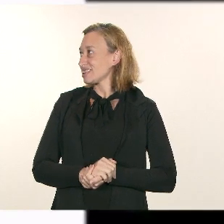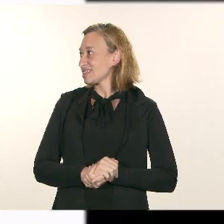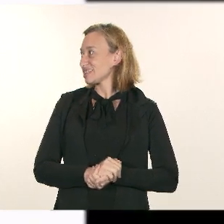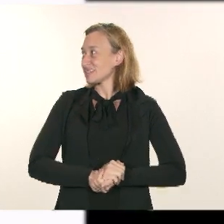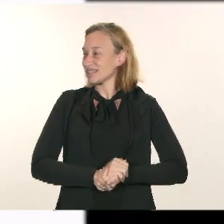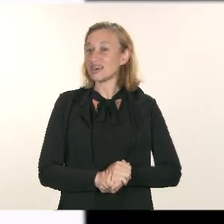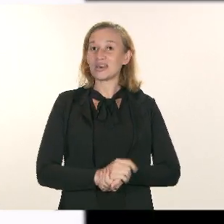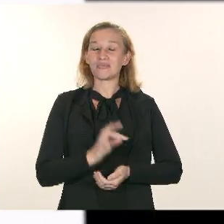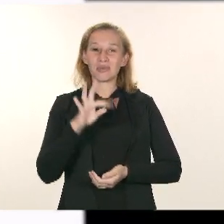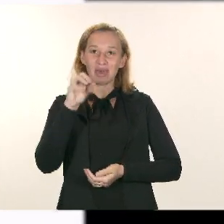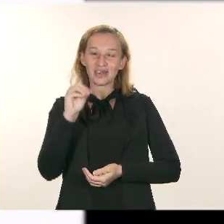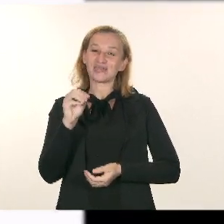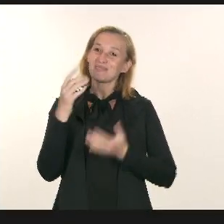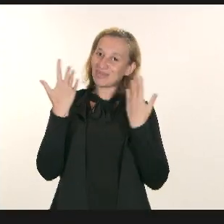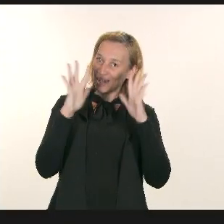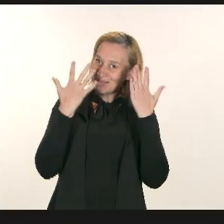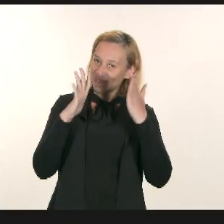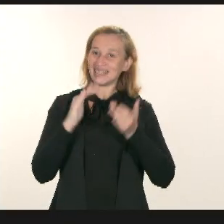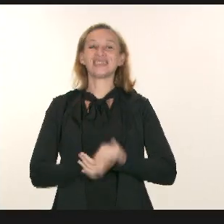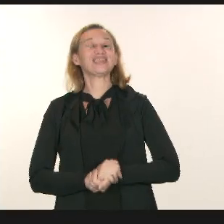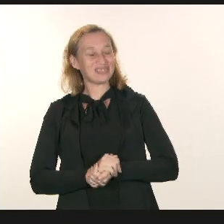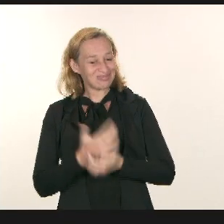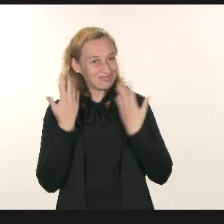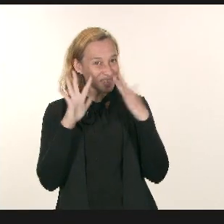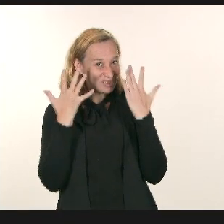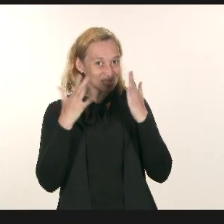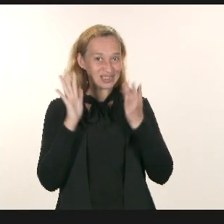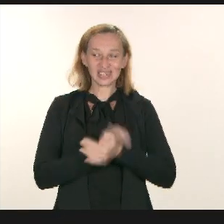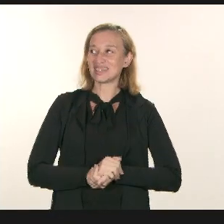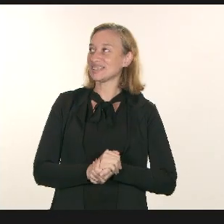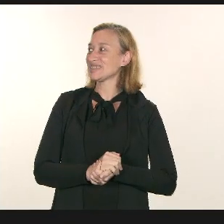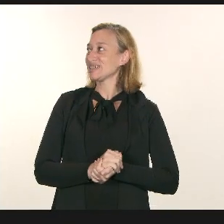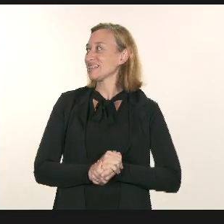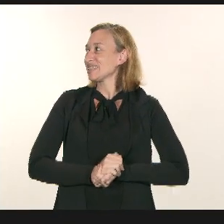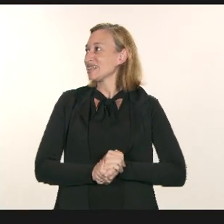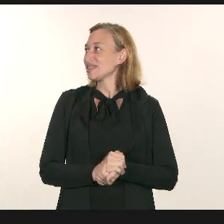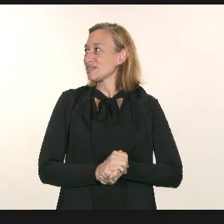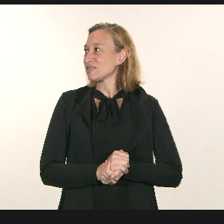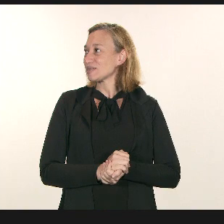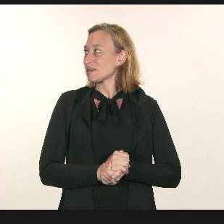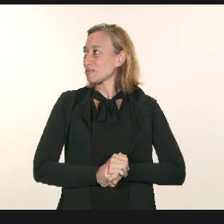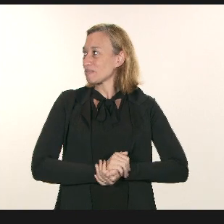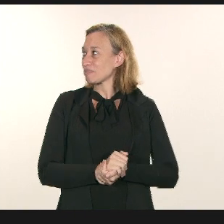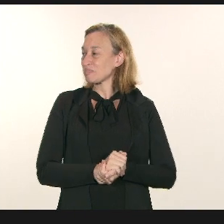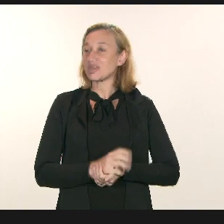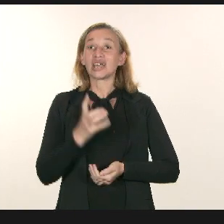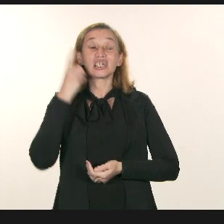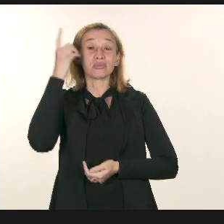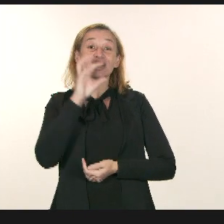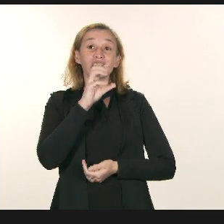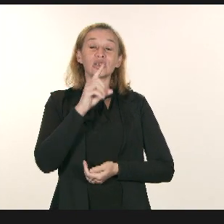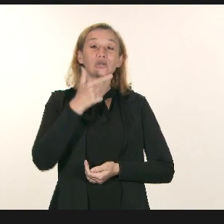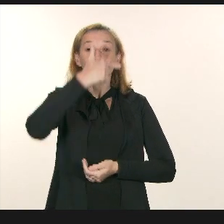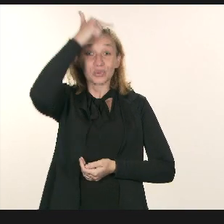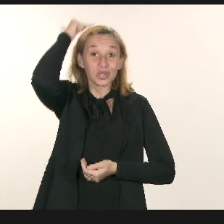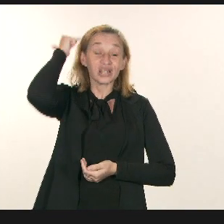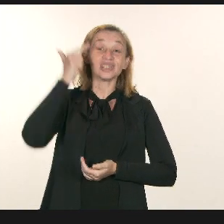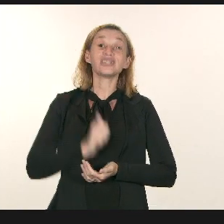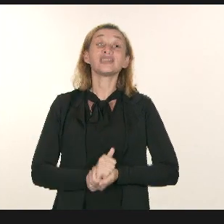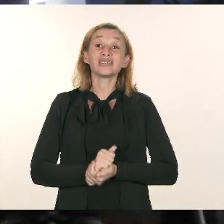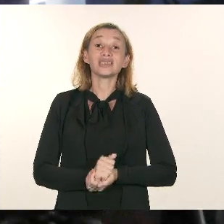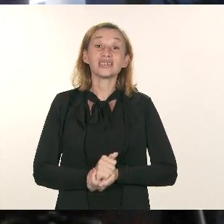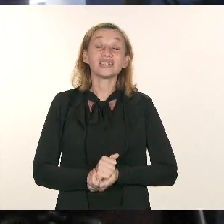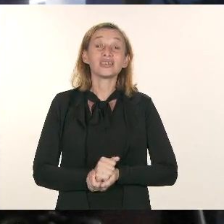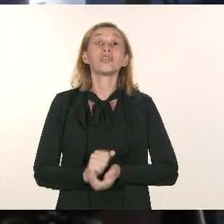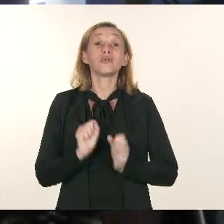Valeu, Bebeto. Parabéns, Bebeto. Ô, Luiz. Deputado Luiz Paulo, quem intervém?